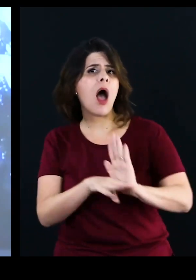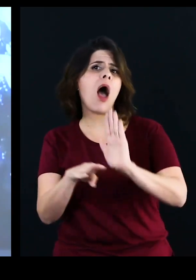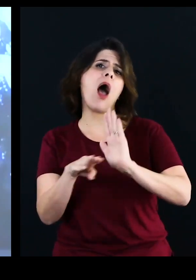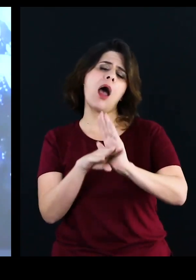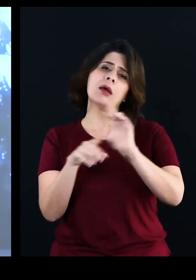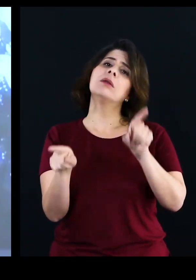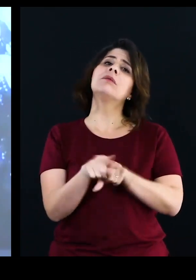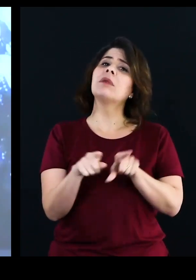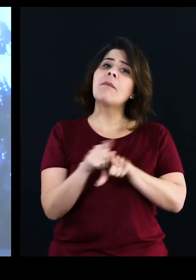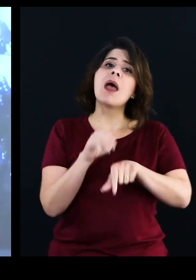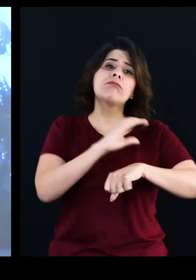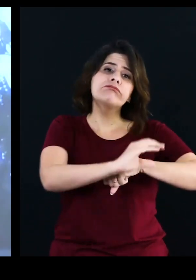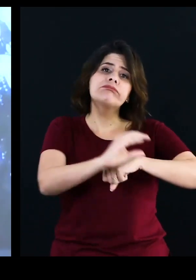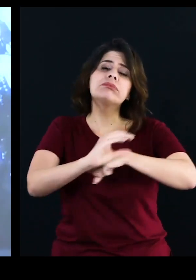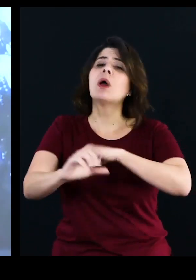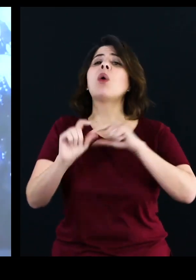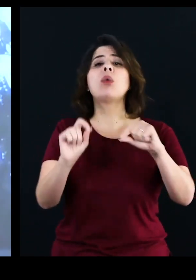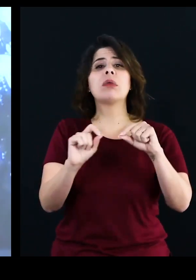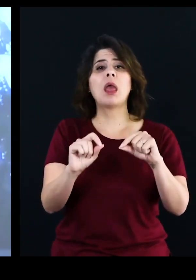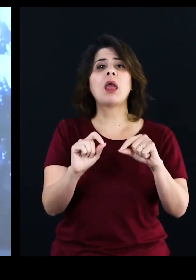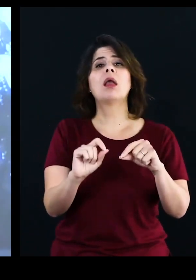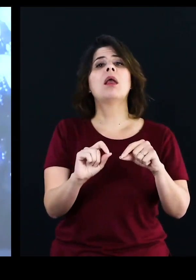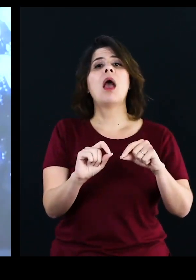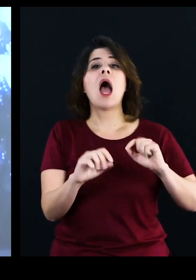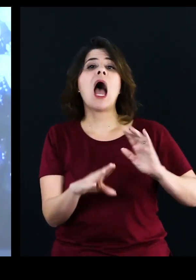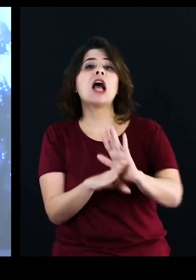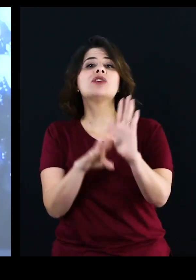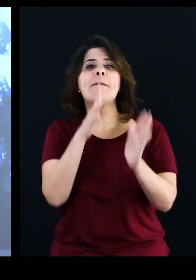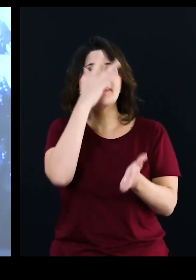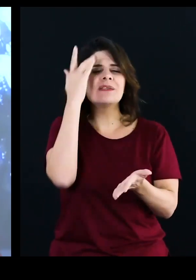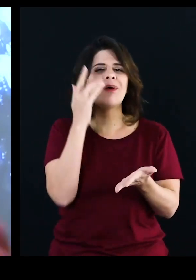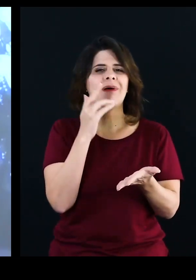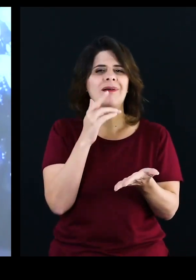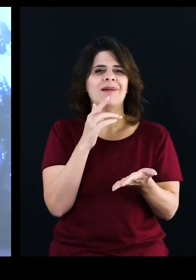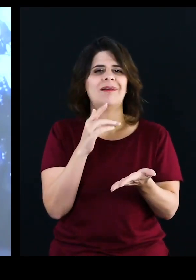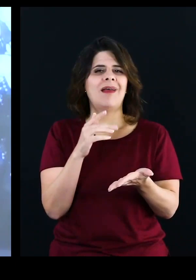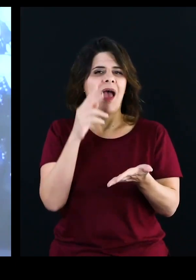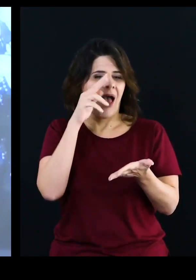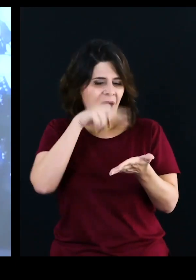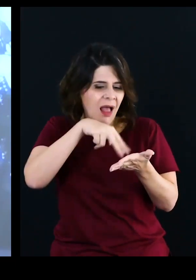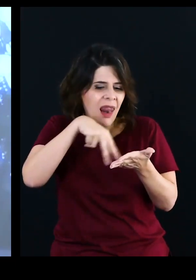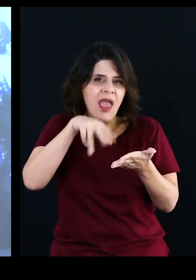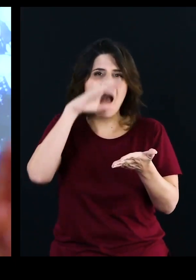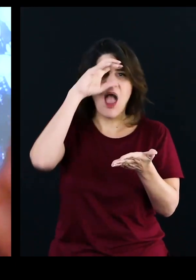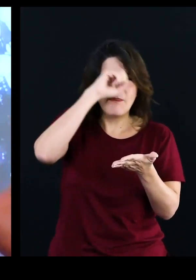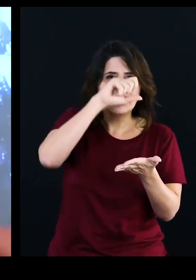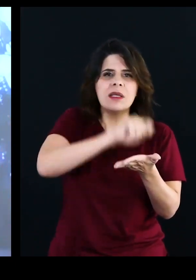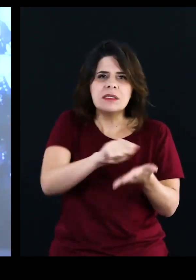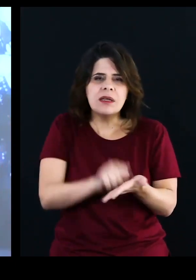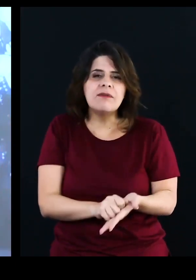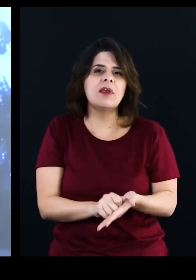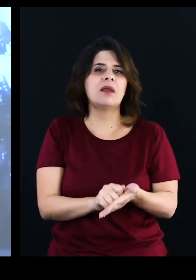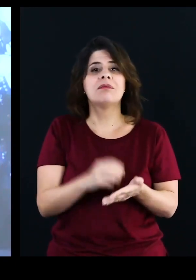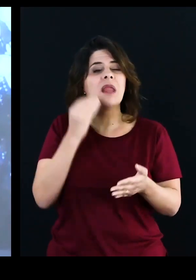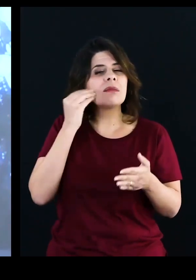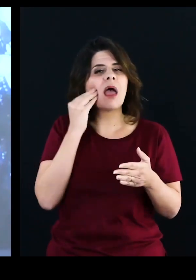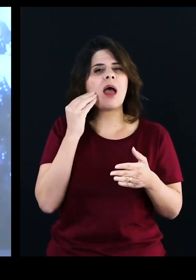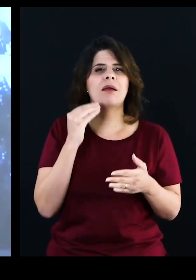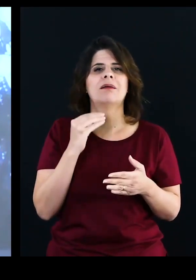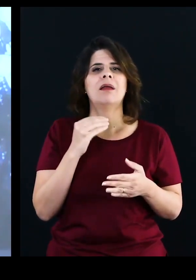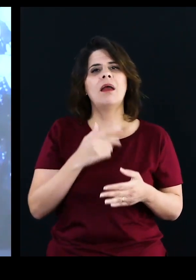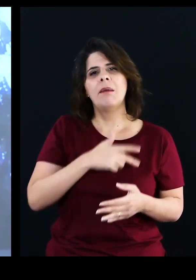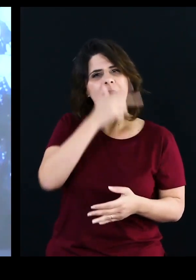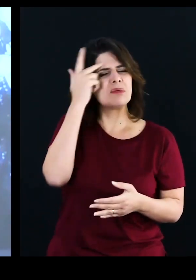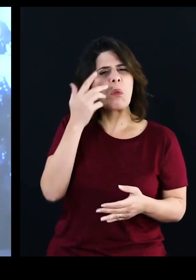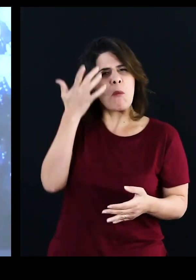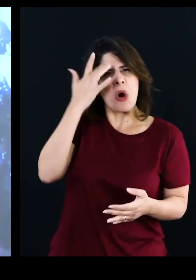de analfabetismo zero até 2030, com o governador Flávio Dino, em mais de 50 municípios